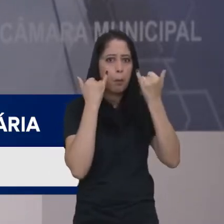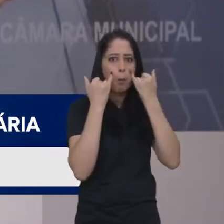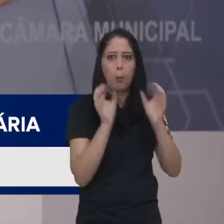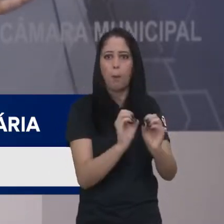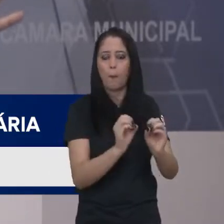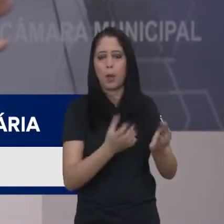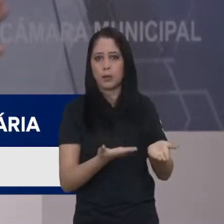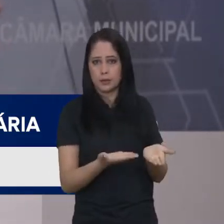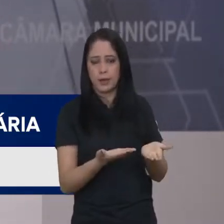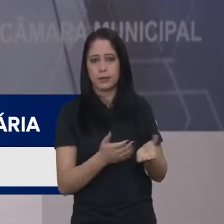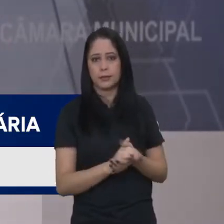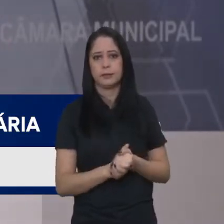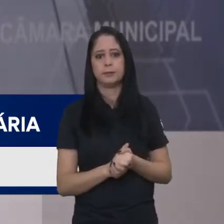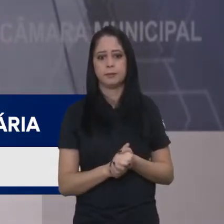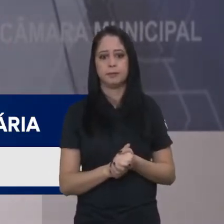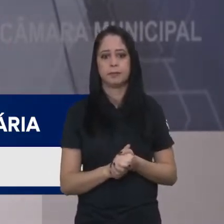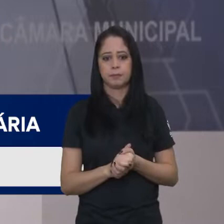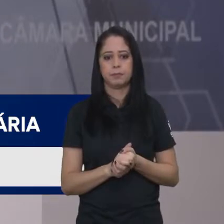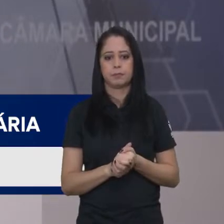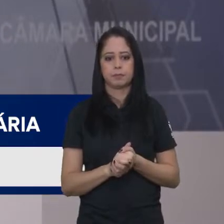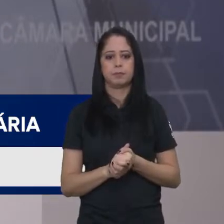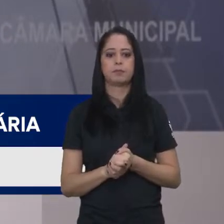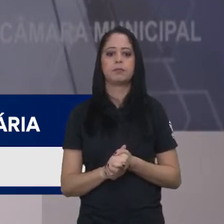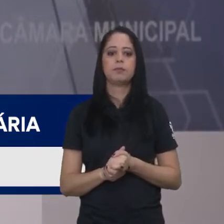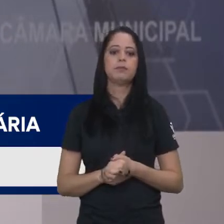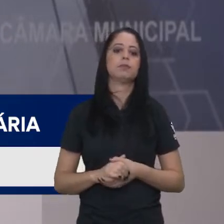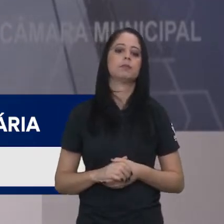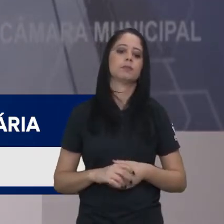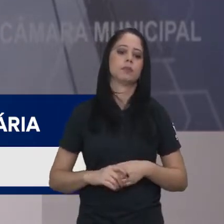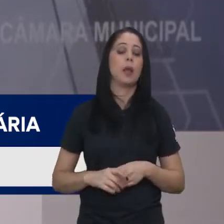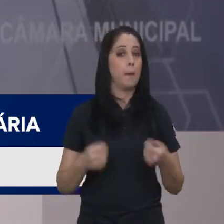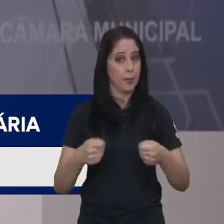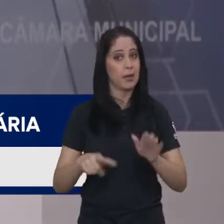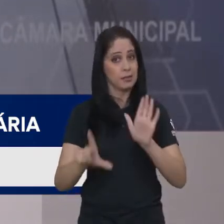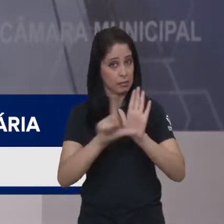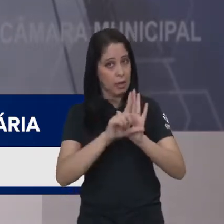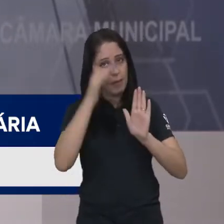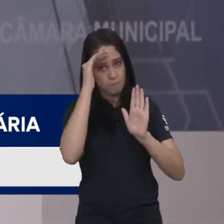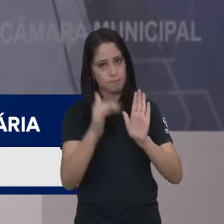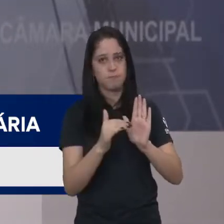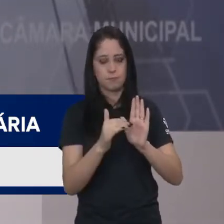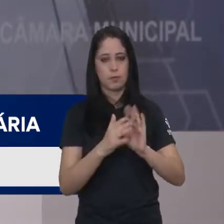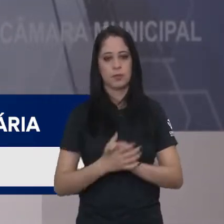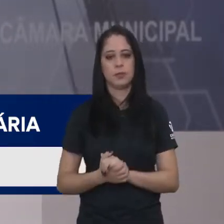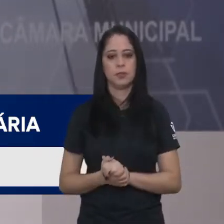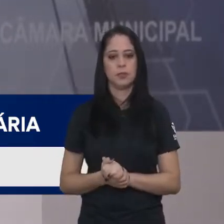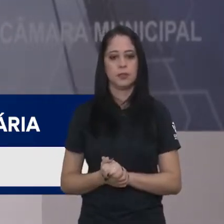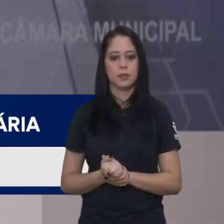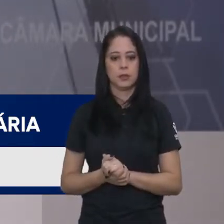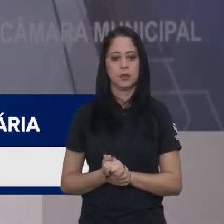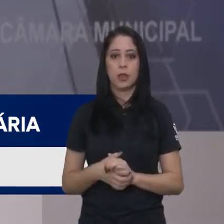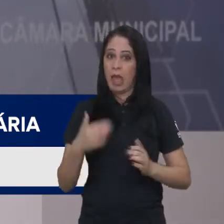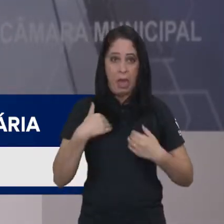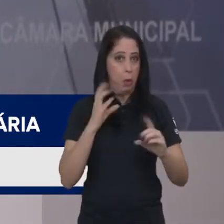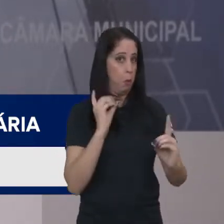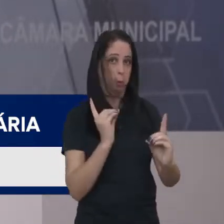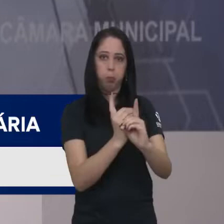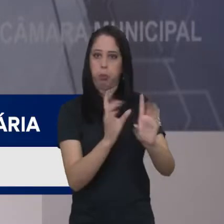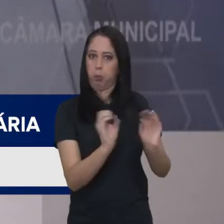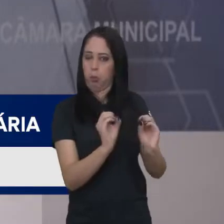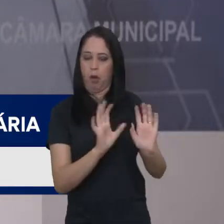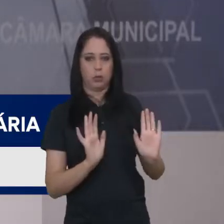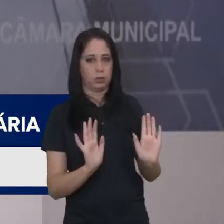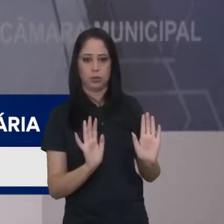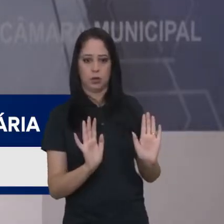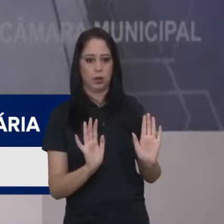acessíveis a toda a população. Que é uma força obrigatória de lei. E a gente não tem isso lá. Pelo menos eu